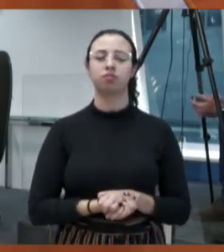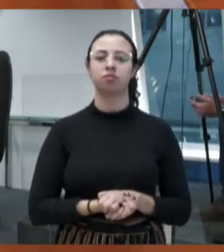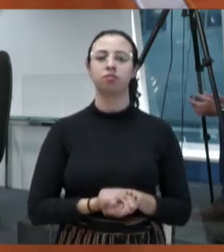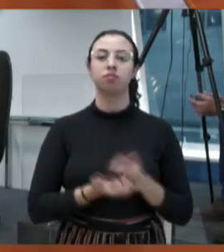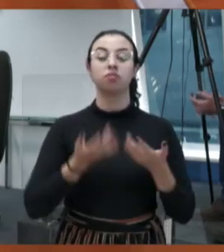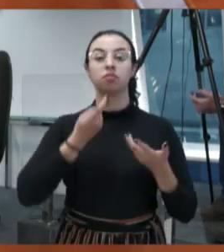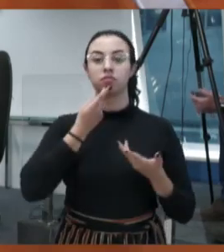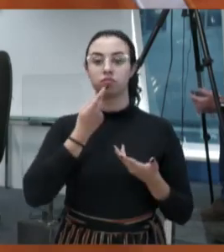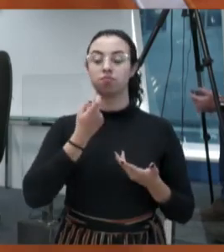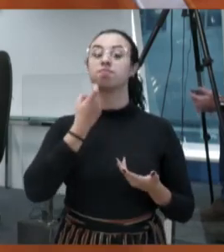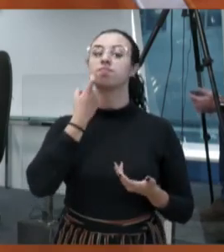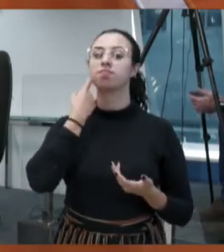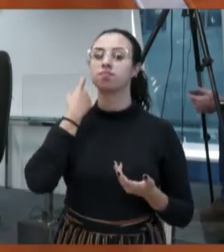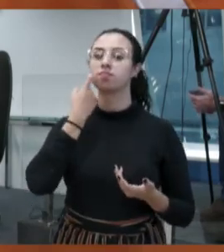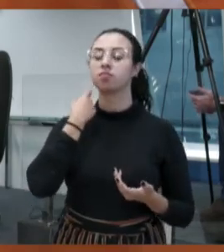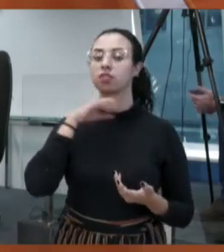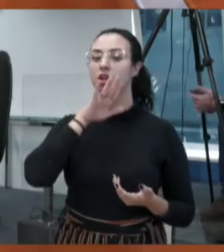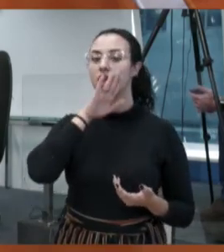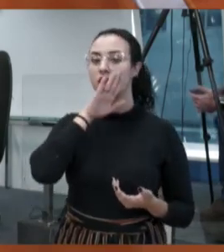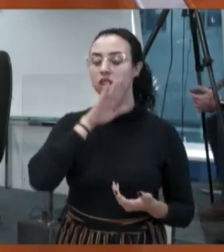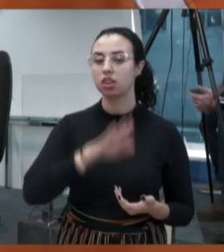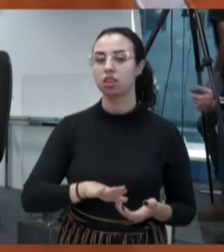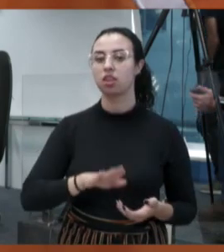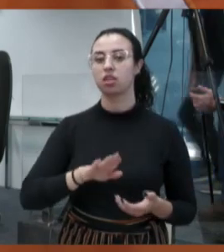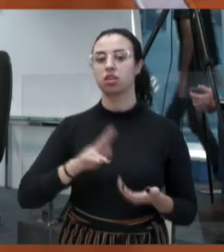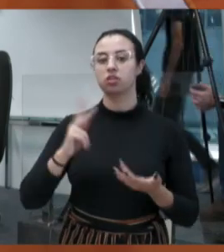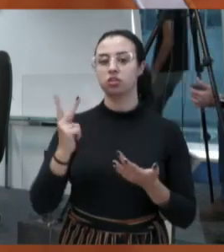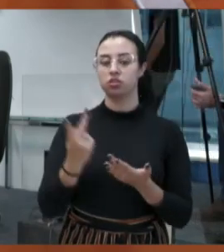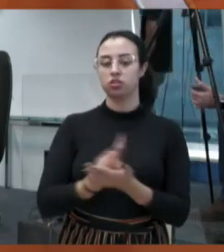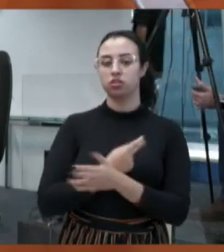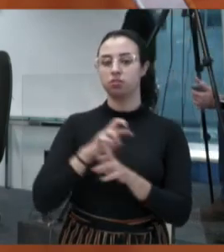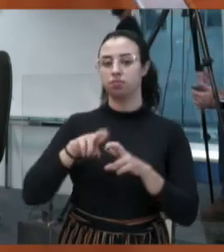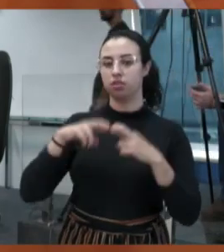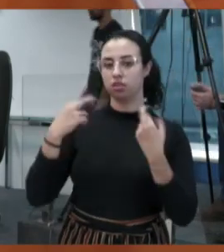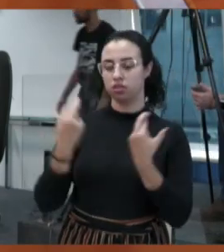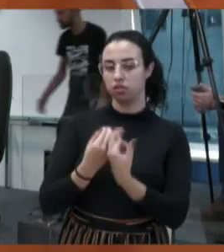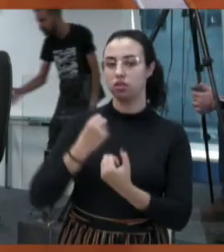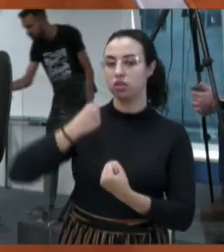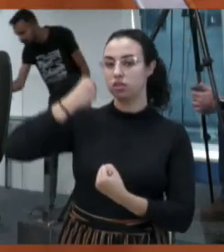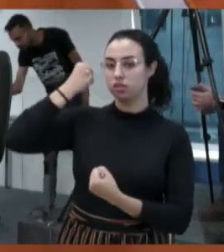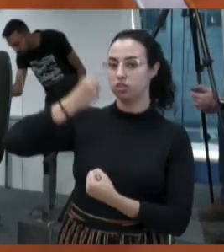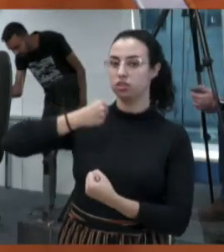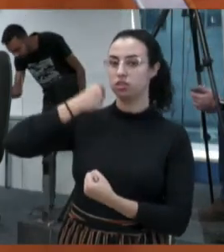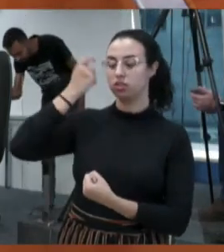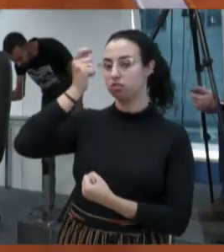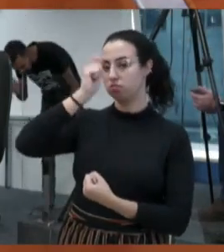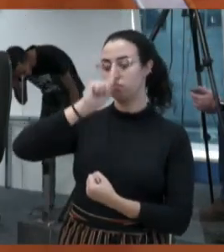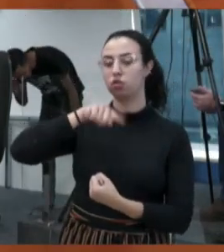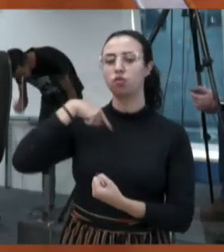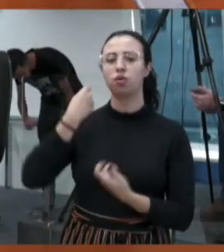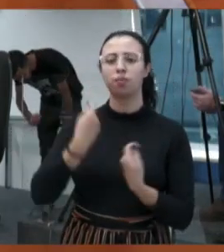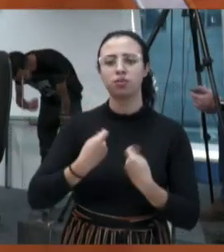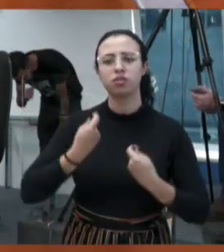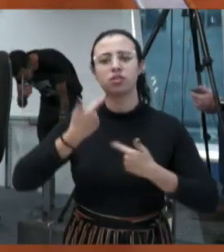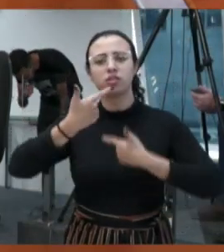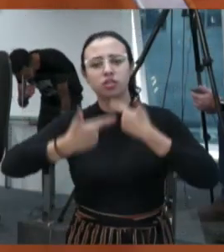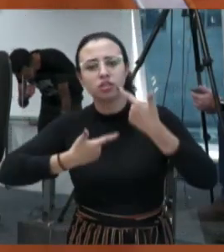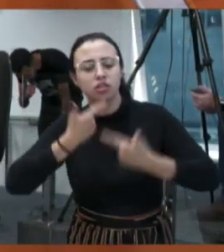que sexta-feira, à tarde, eu tive uma reunião com o senador Cleitinho, né? A gente tem que trabalhar em prol de Divinópolis. Estamos aqui